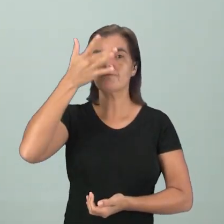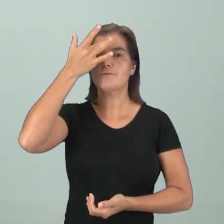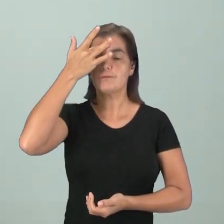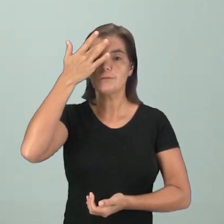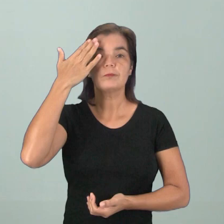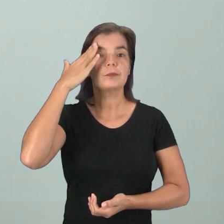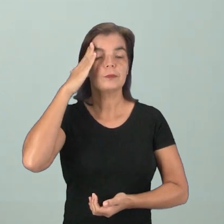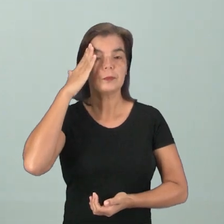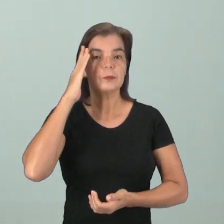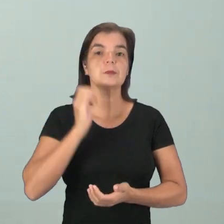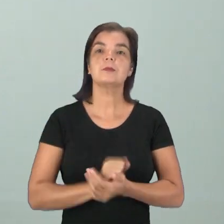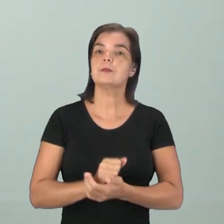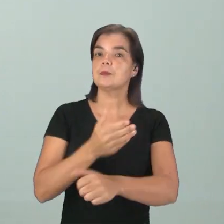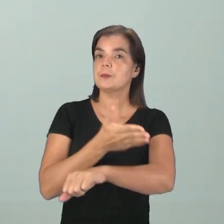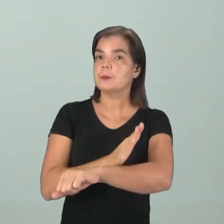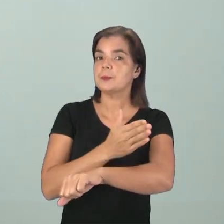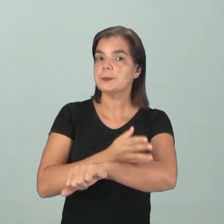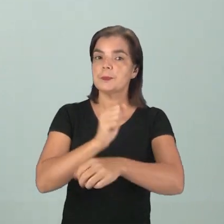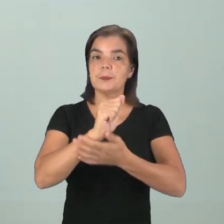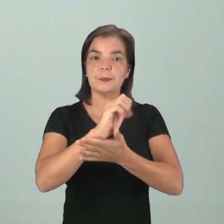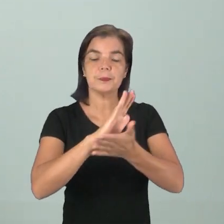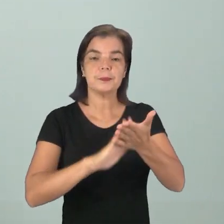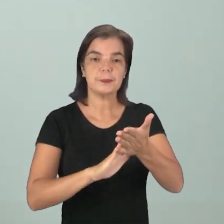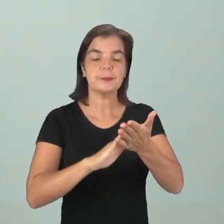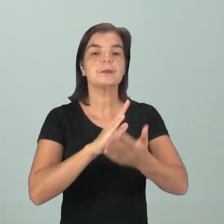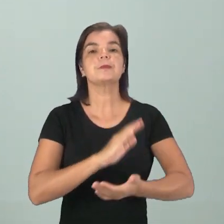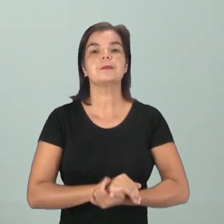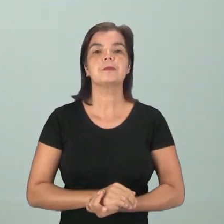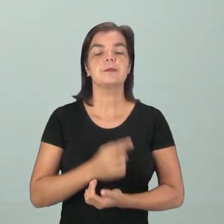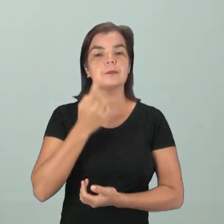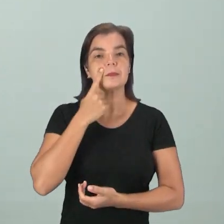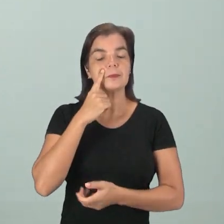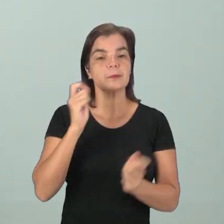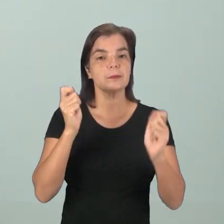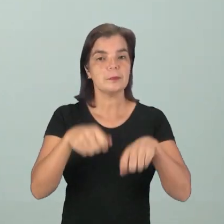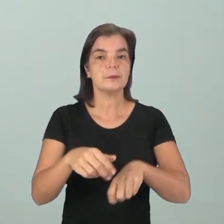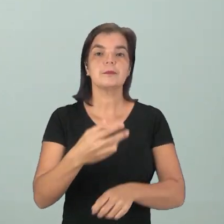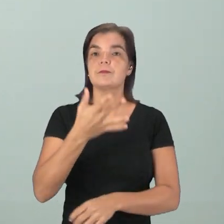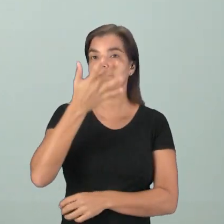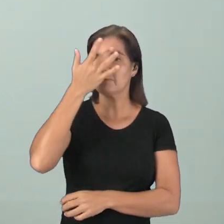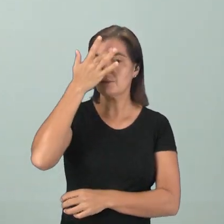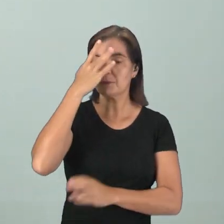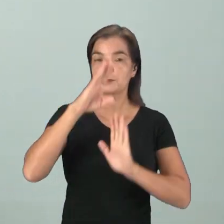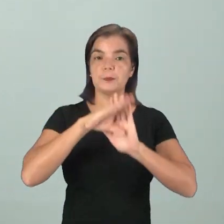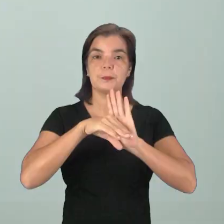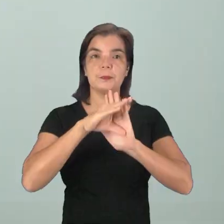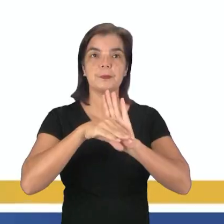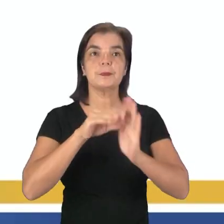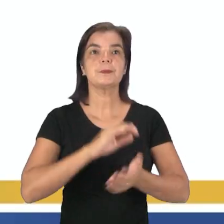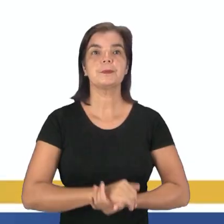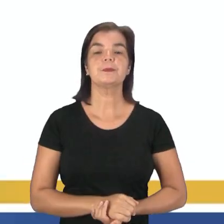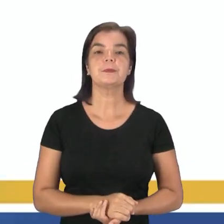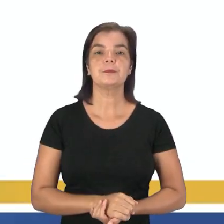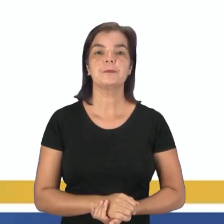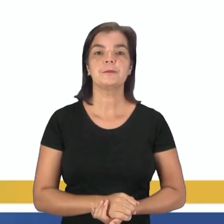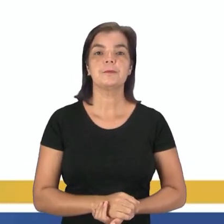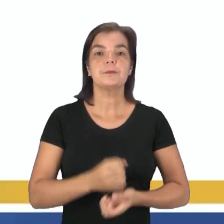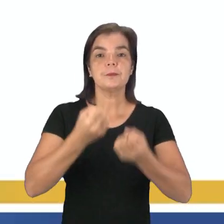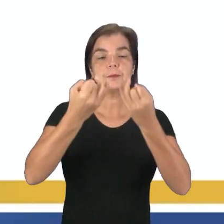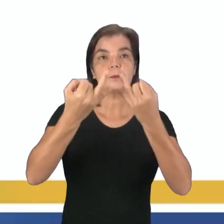melhor entender, vamos fazer uma atividadezinha aqui para poder melhor memorizar esse conteúdo, certo? Observem